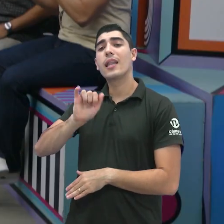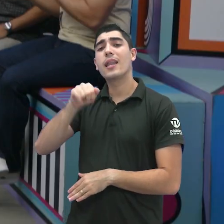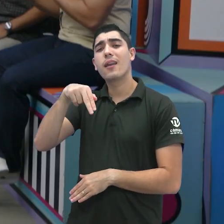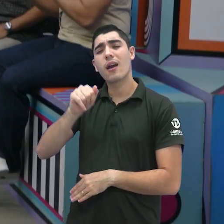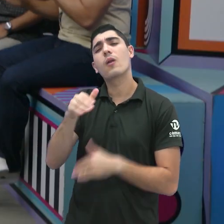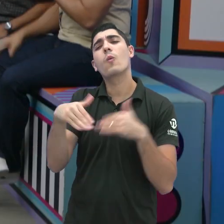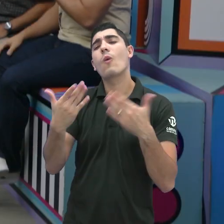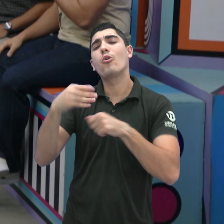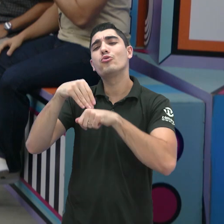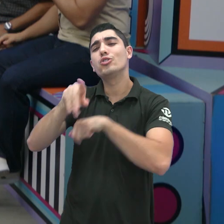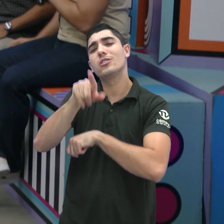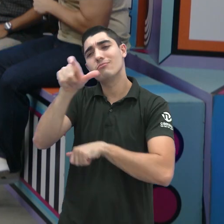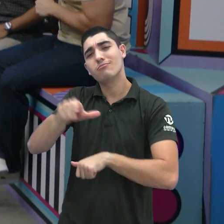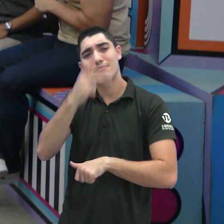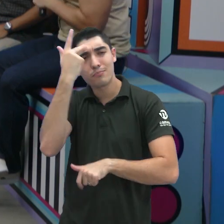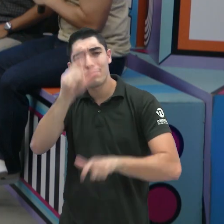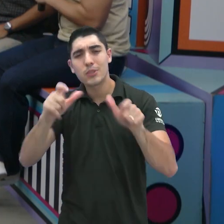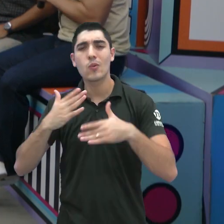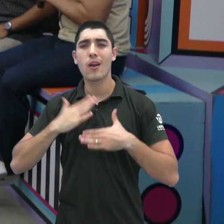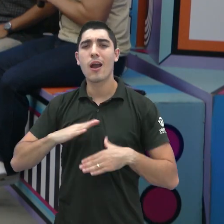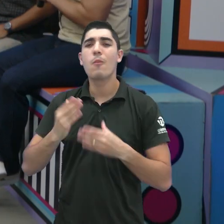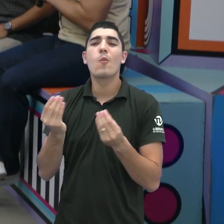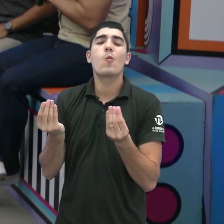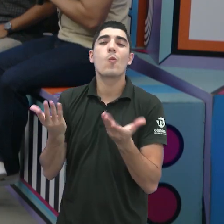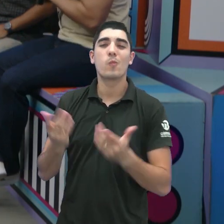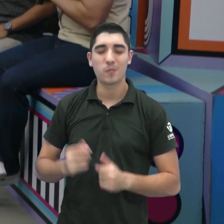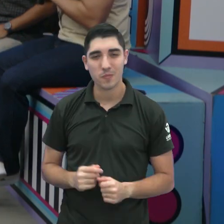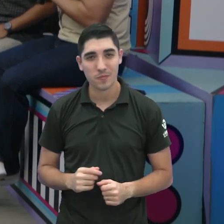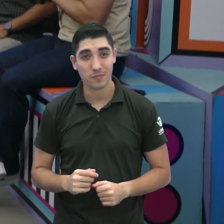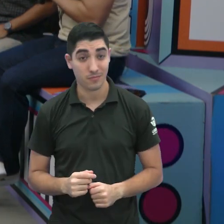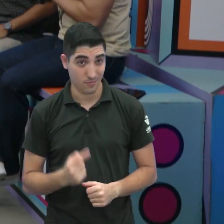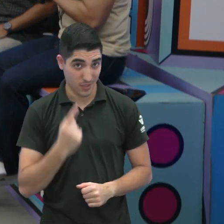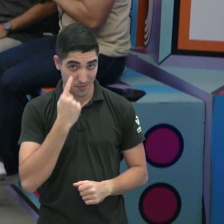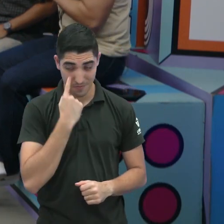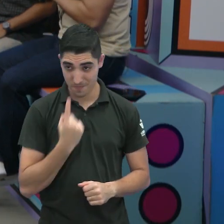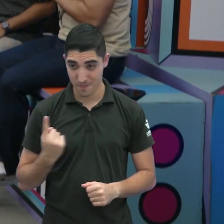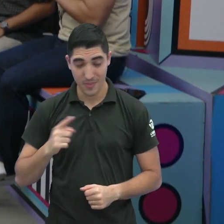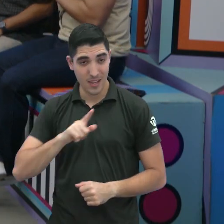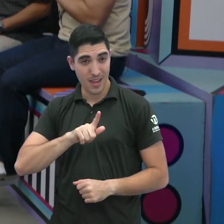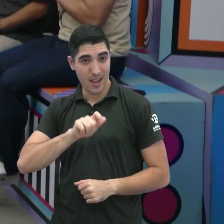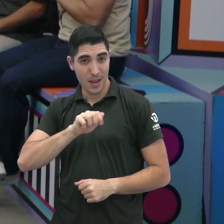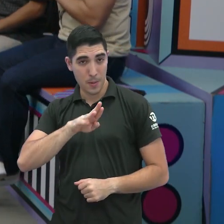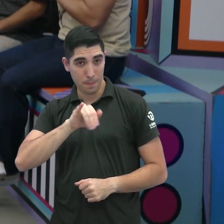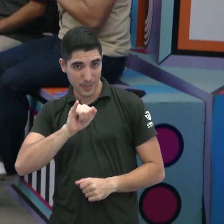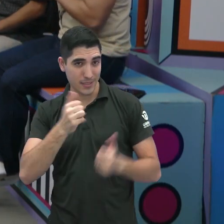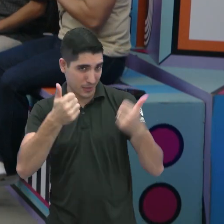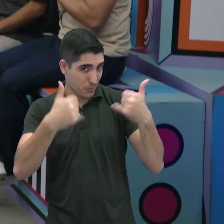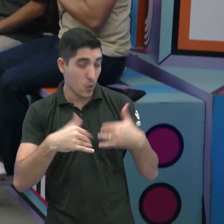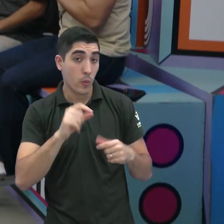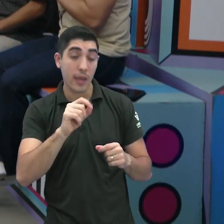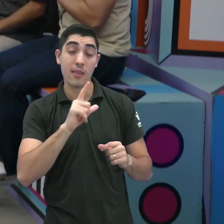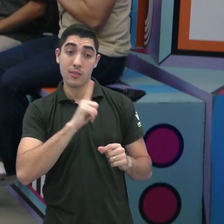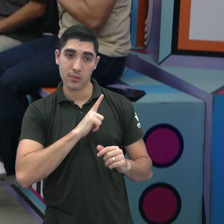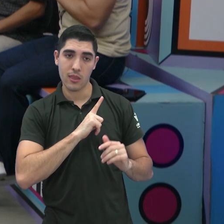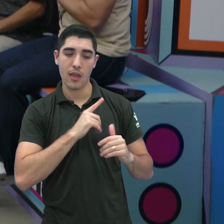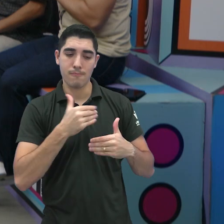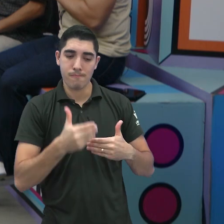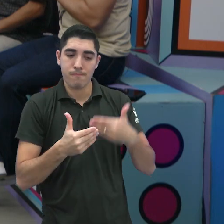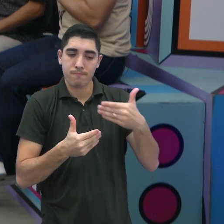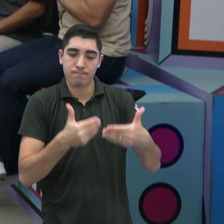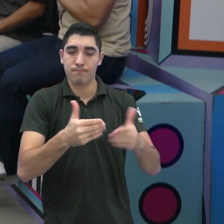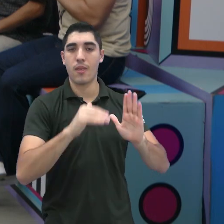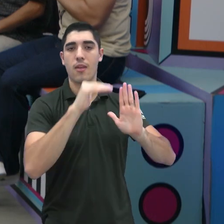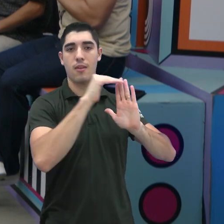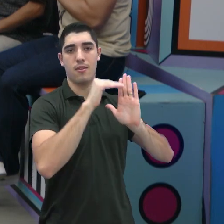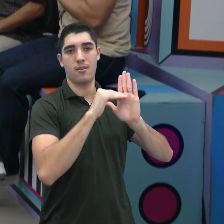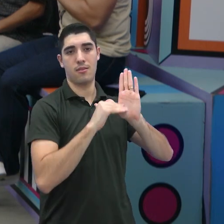e passar essa tranquilidade desse momento. Como a Gabi falou, né? São etapas. Eu acho que é importante a gente sempre